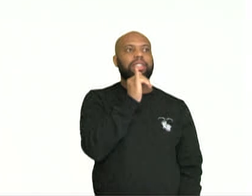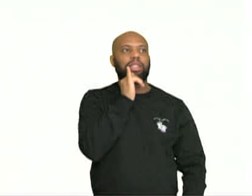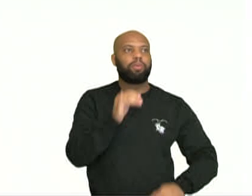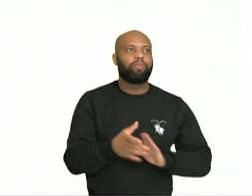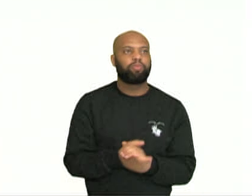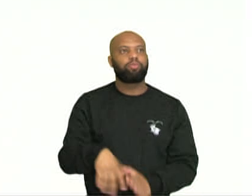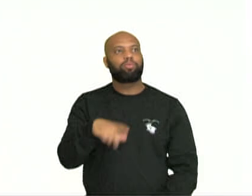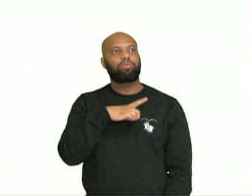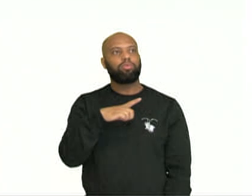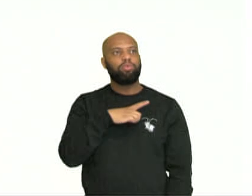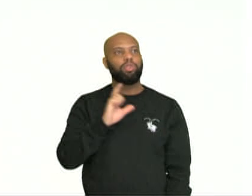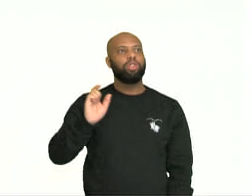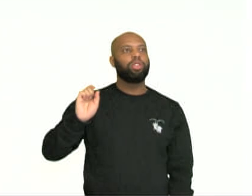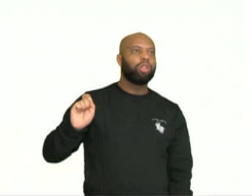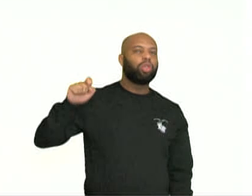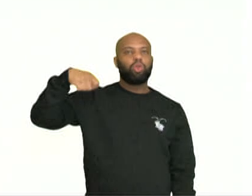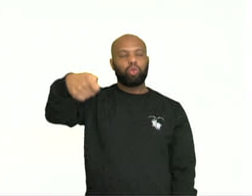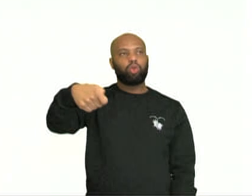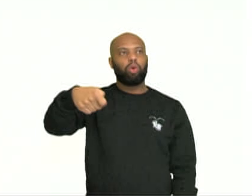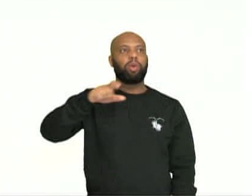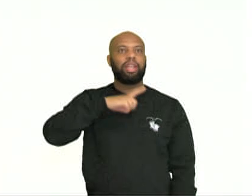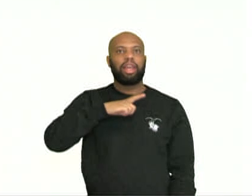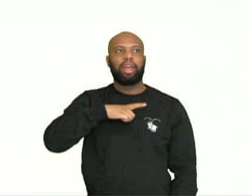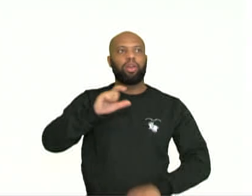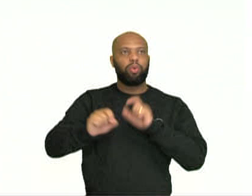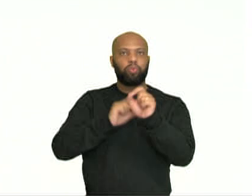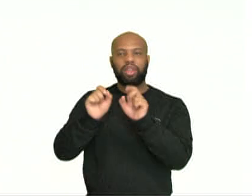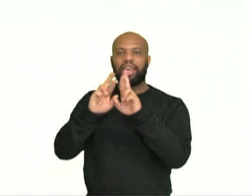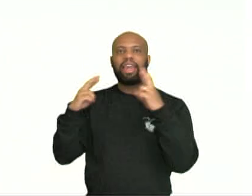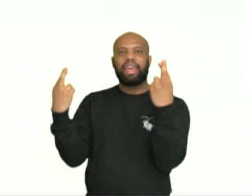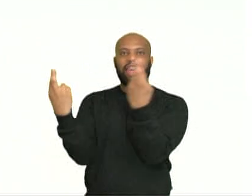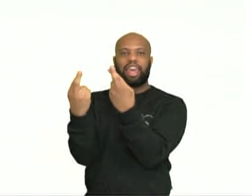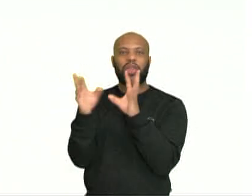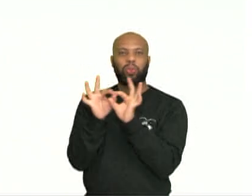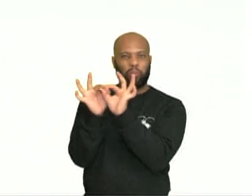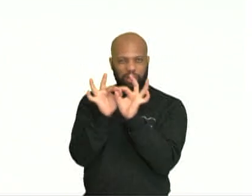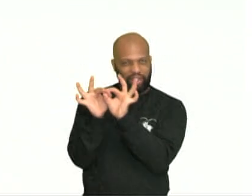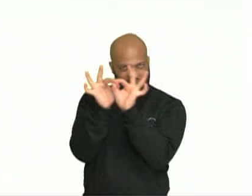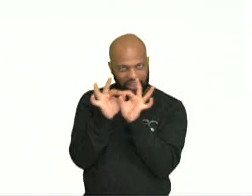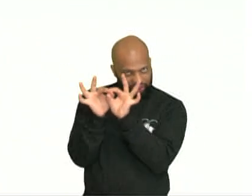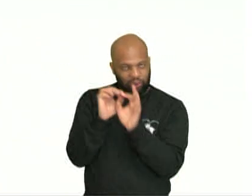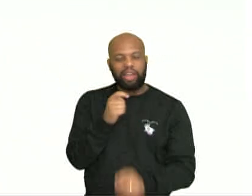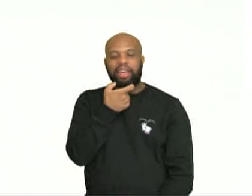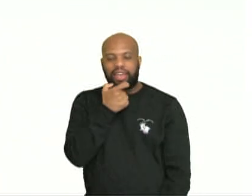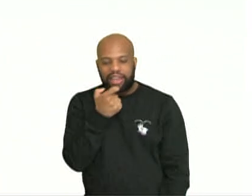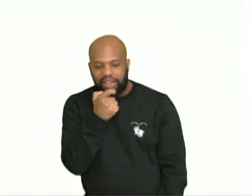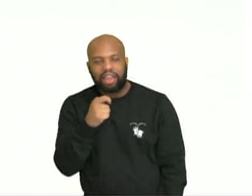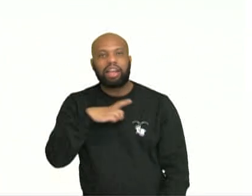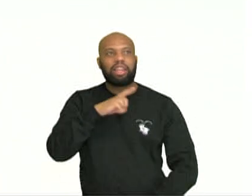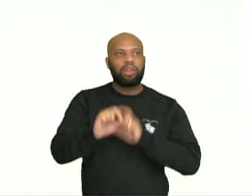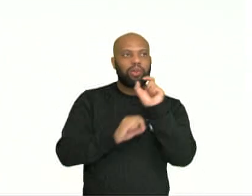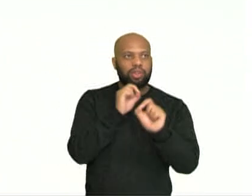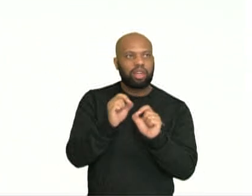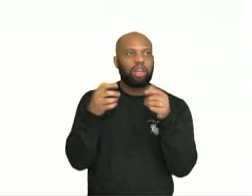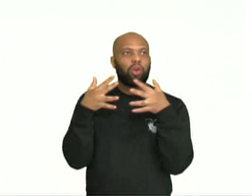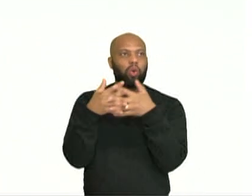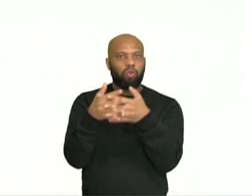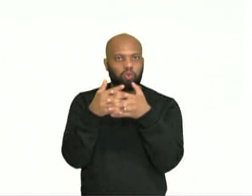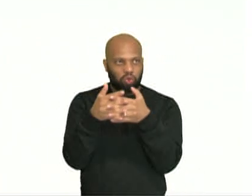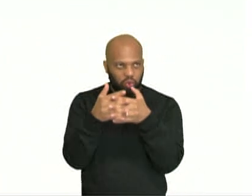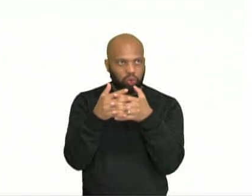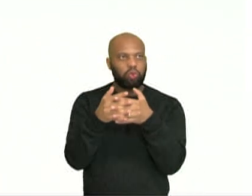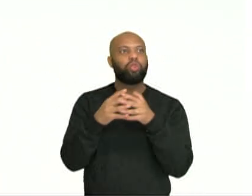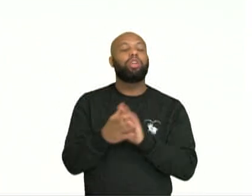temos o ponto de vista do Reino Unido. Quando olhamos o Reino Unido, nós temos uma noção que às vezes confunde na